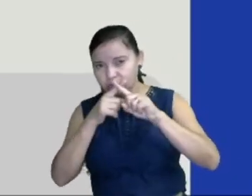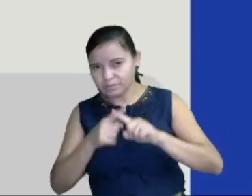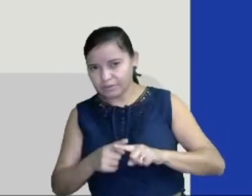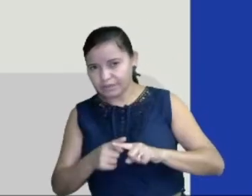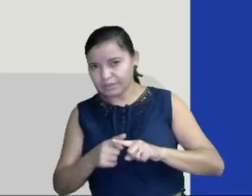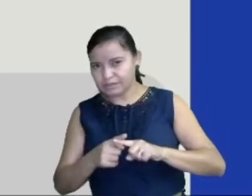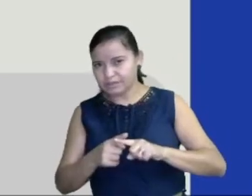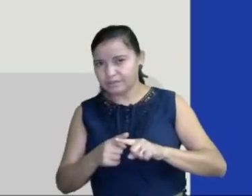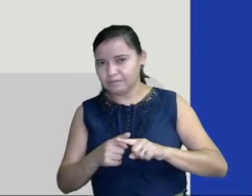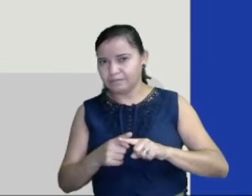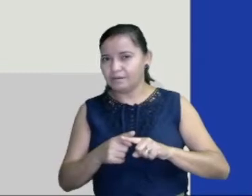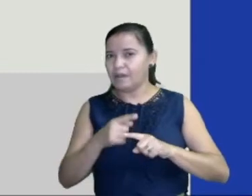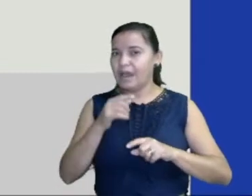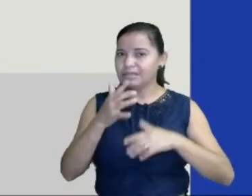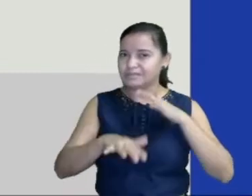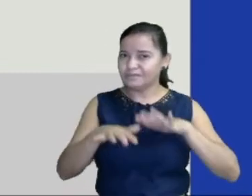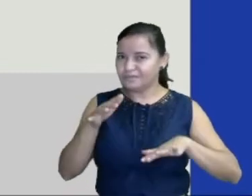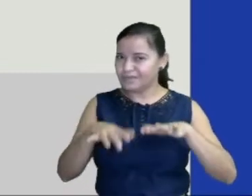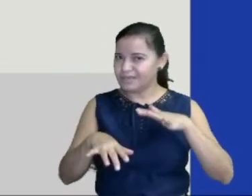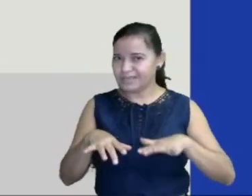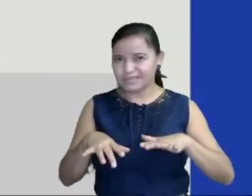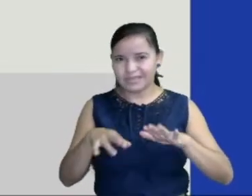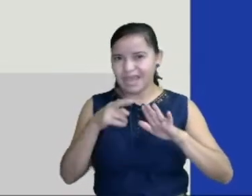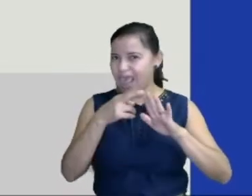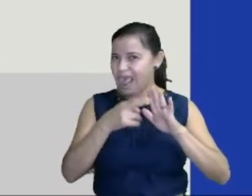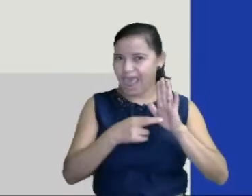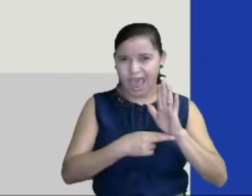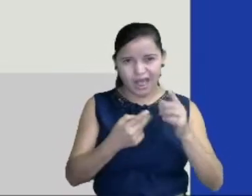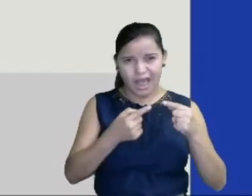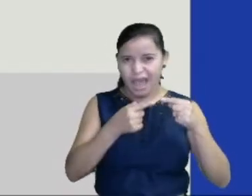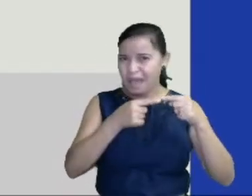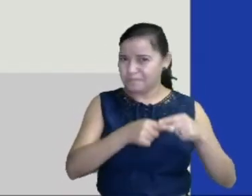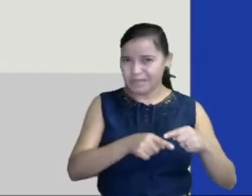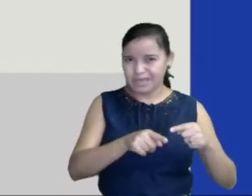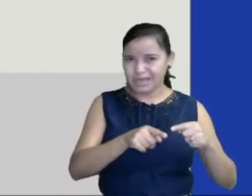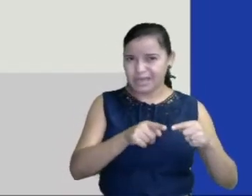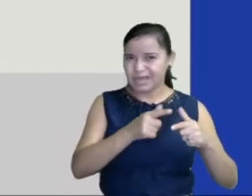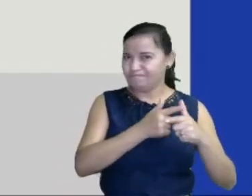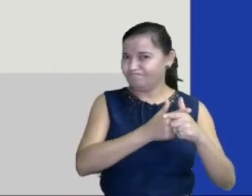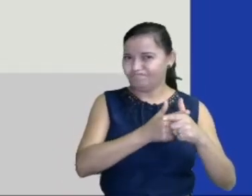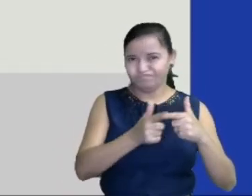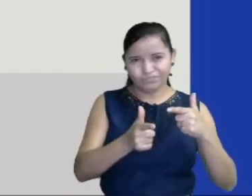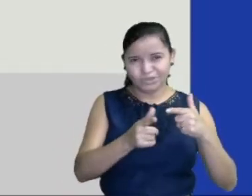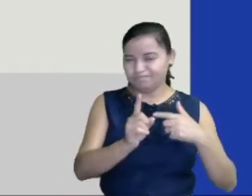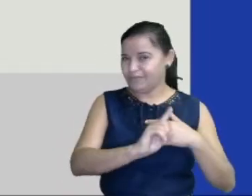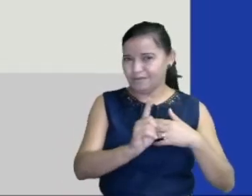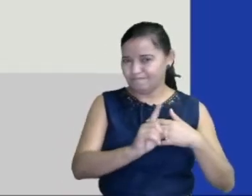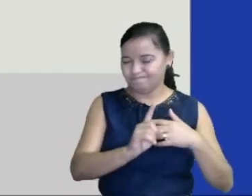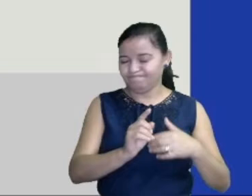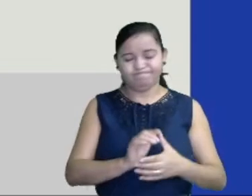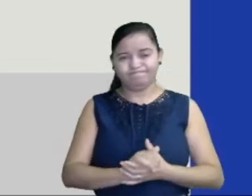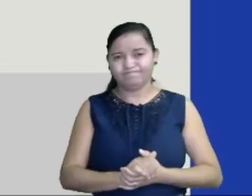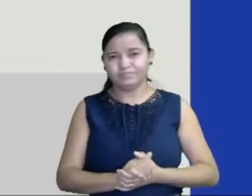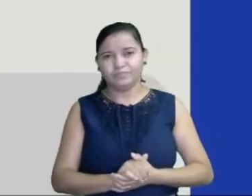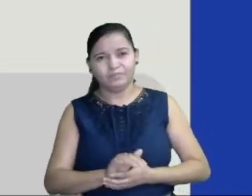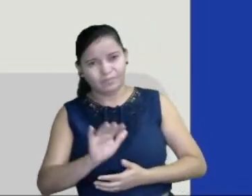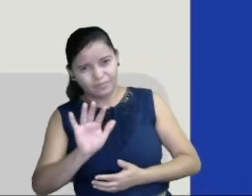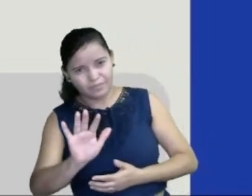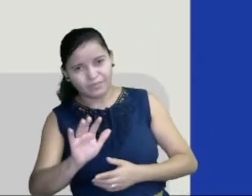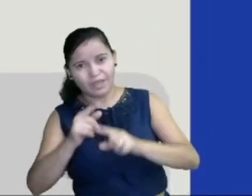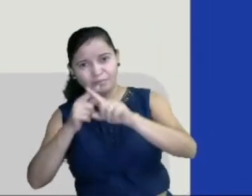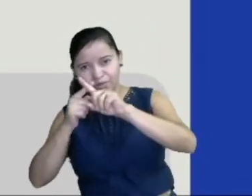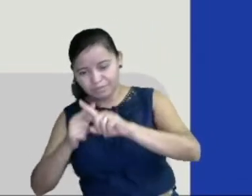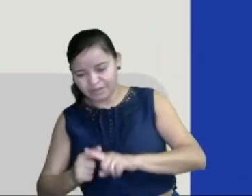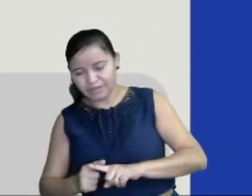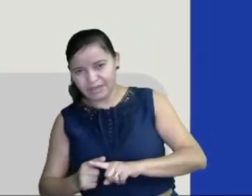não são válidas para divisão então a divisão ela não é comutativa porque ela não é comutativa O que é que